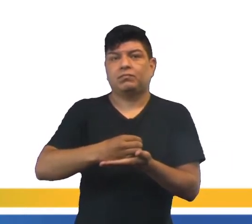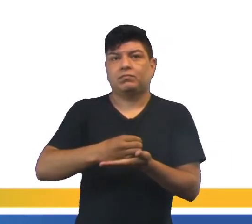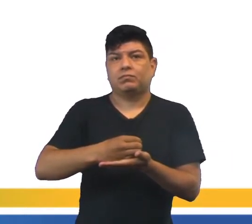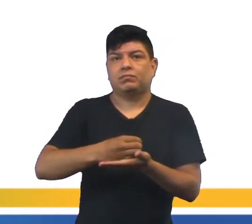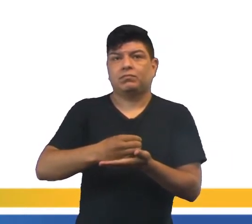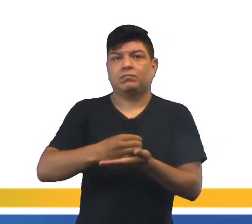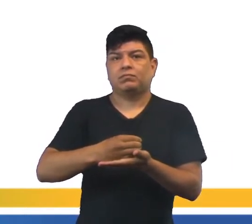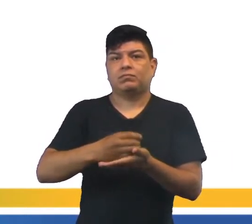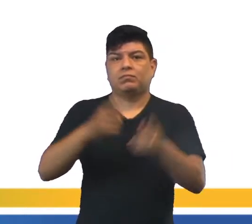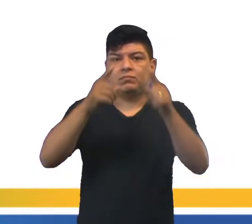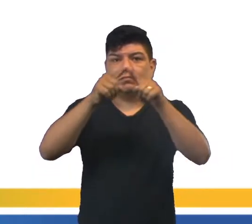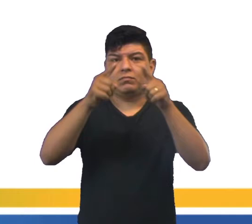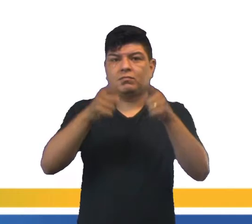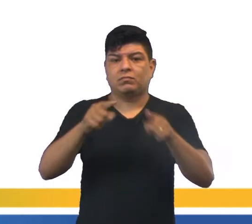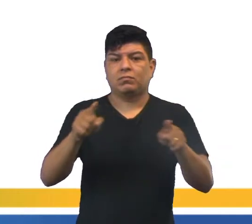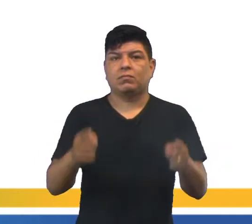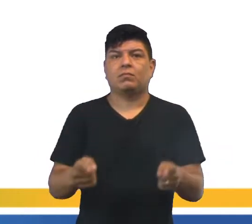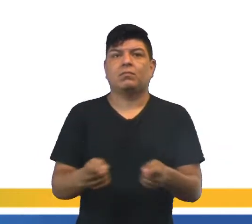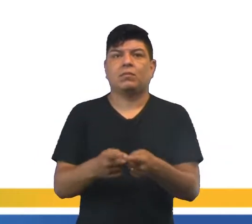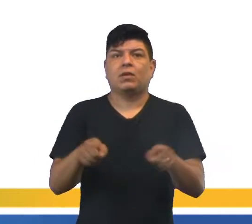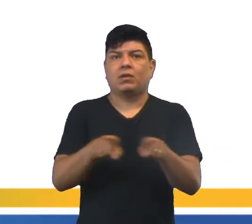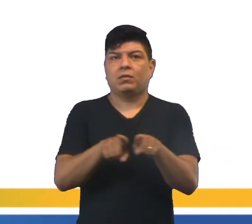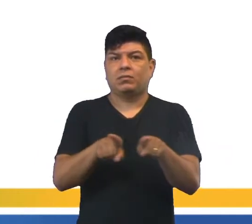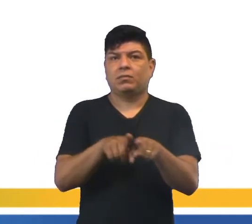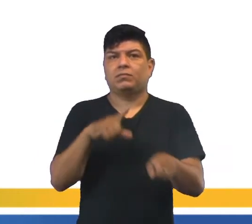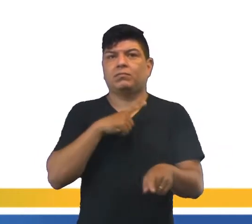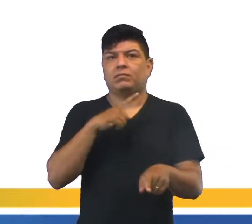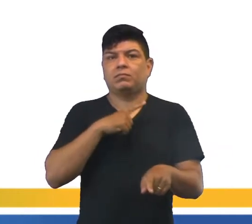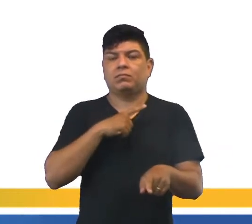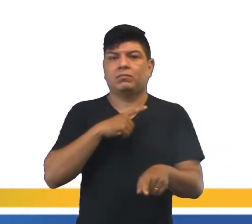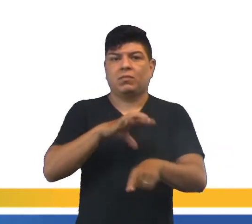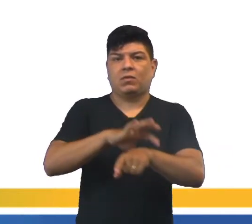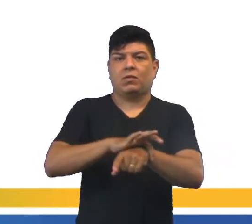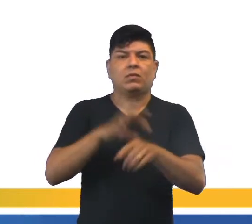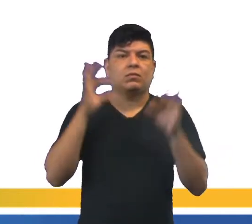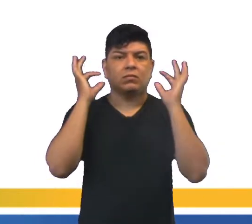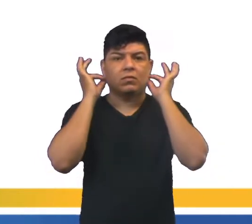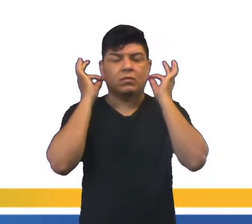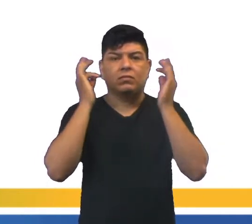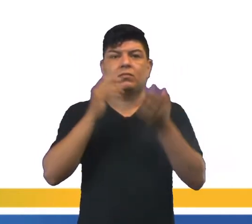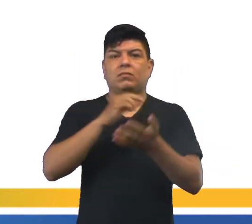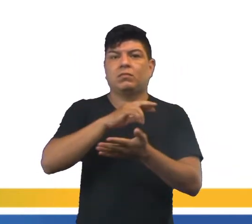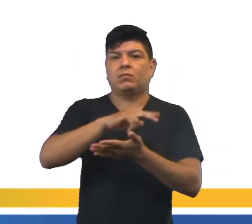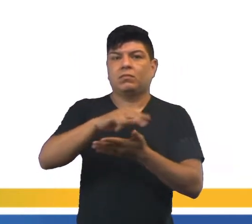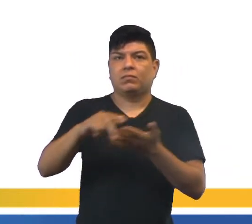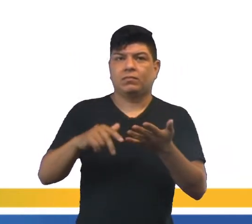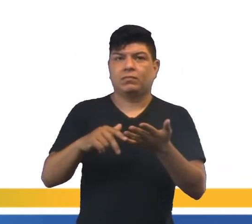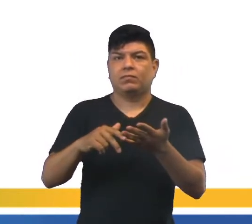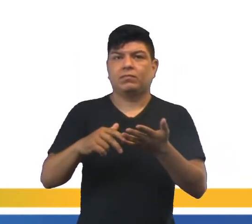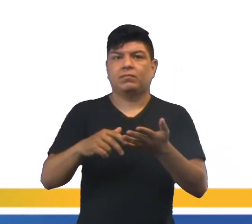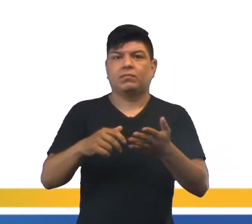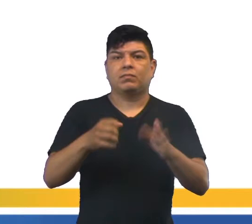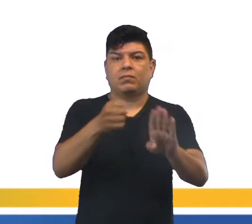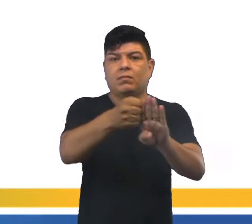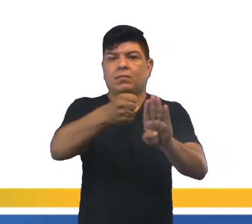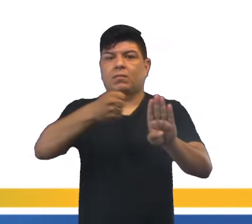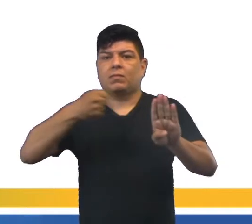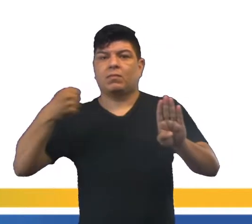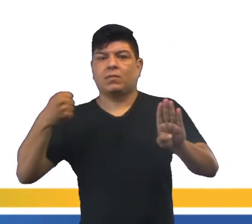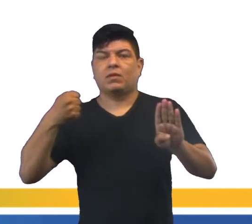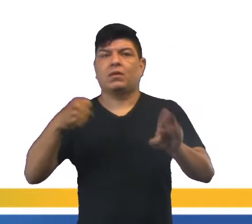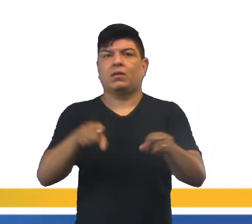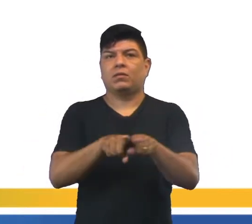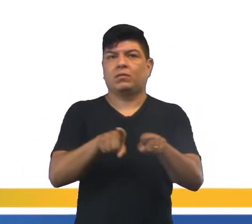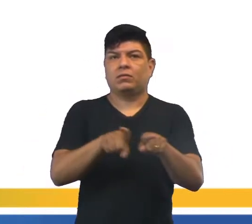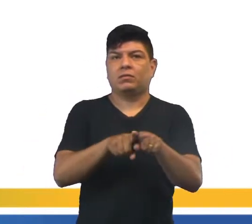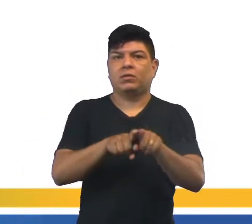também latas de alumínio, né, bijuterias, desde maçanetas, né, a estruturas